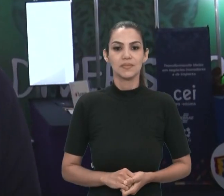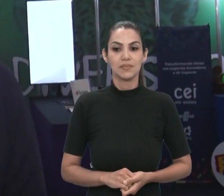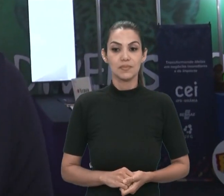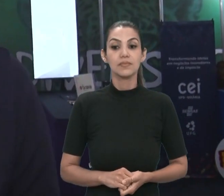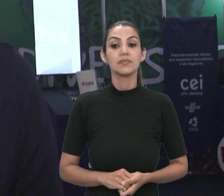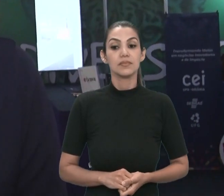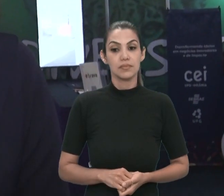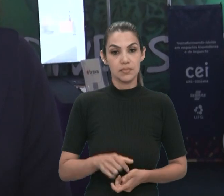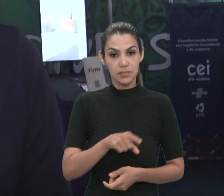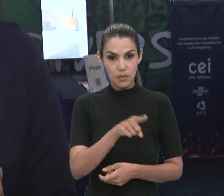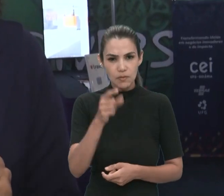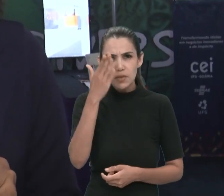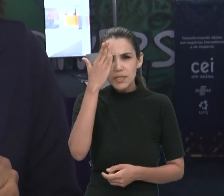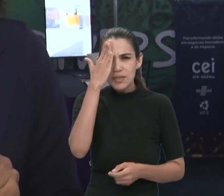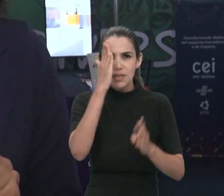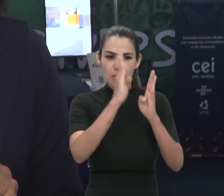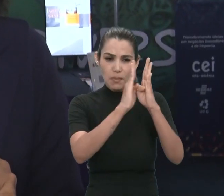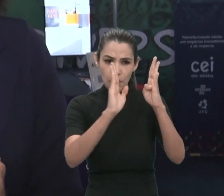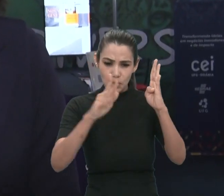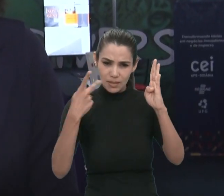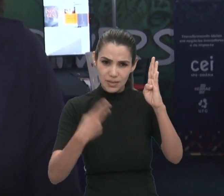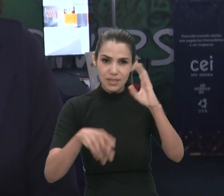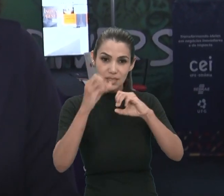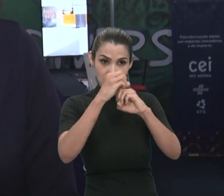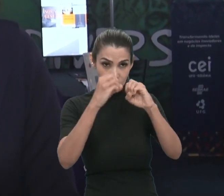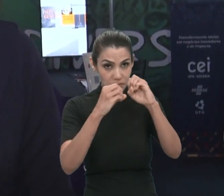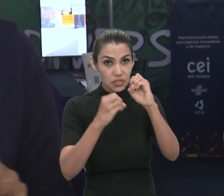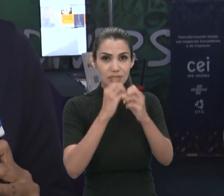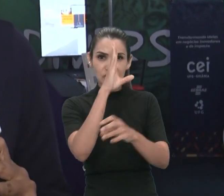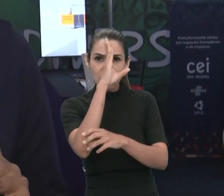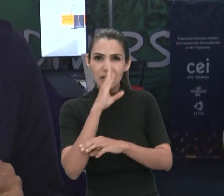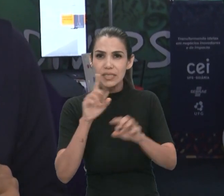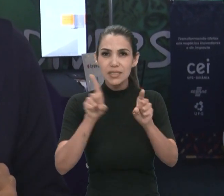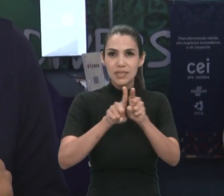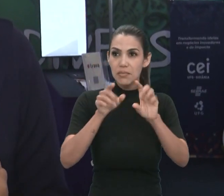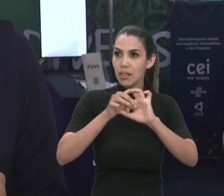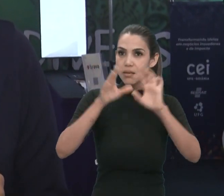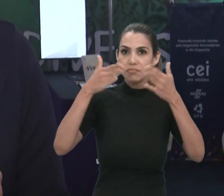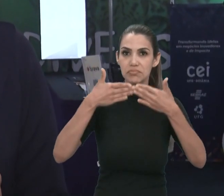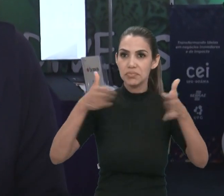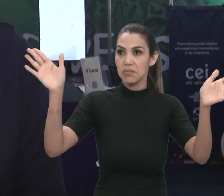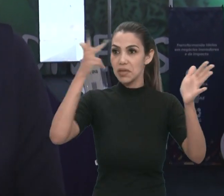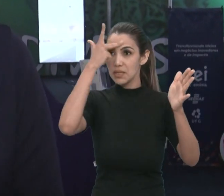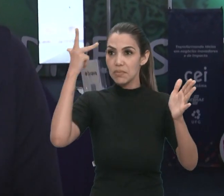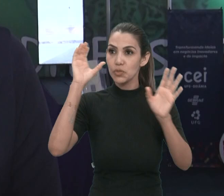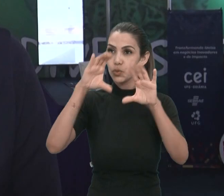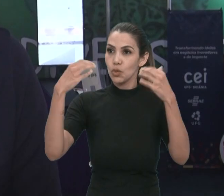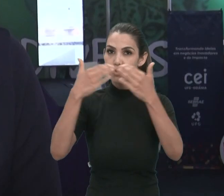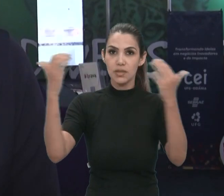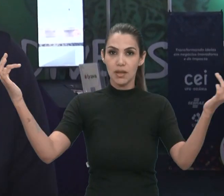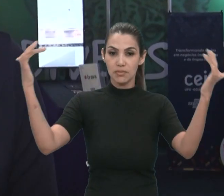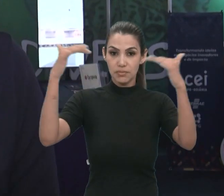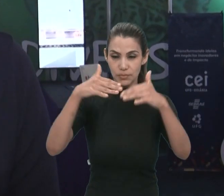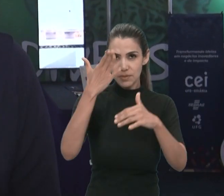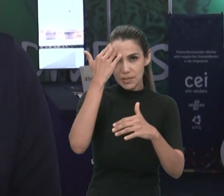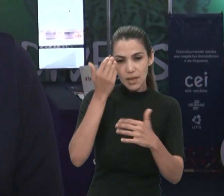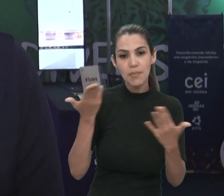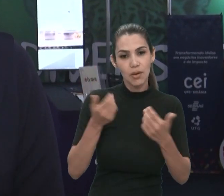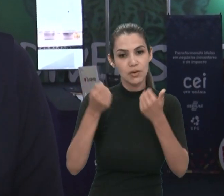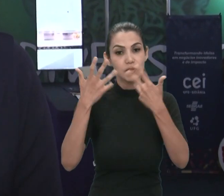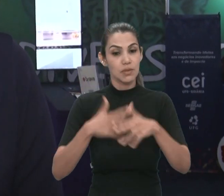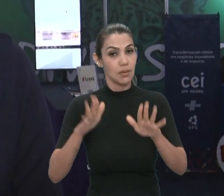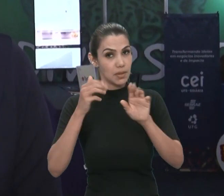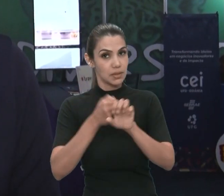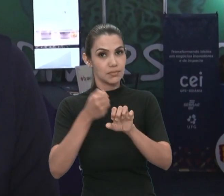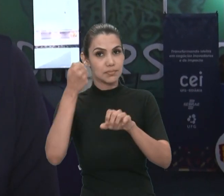Você sabia que as bibliotecas da UFG são gratuitas e abertas à população? É, vamos falar sobre isso agora. Antes de continuar, vou